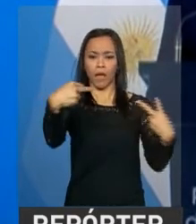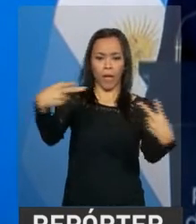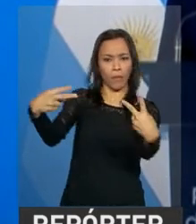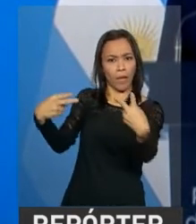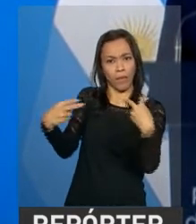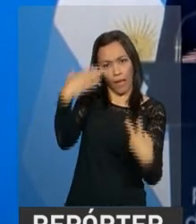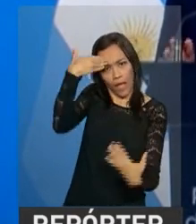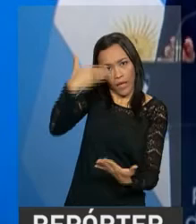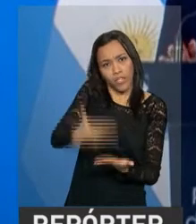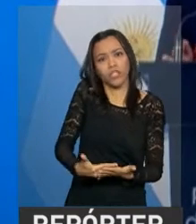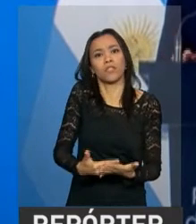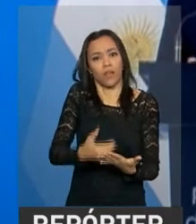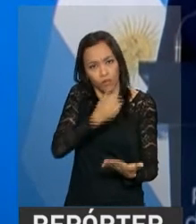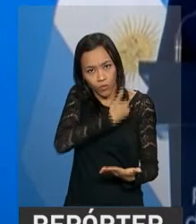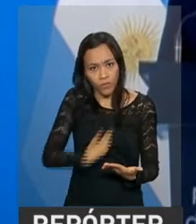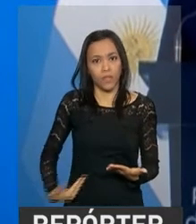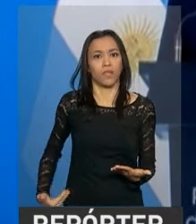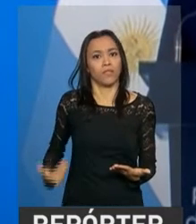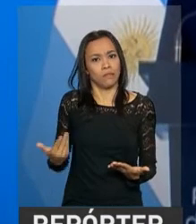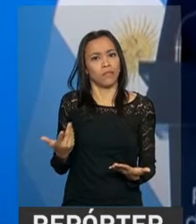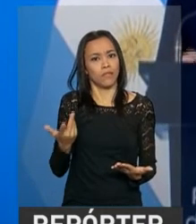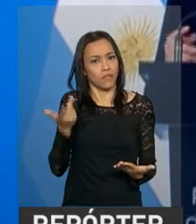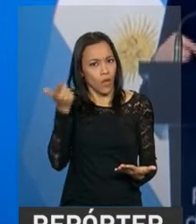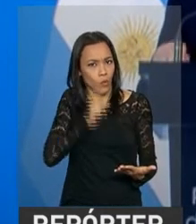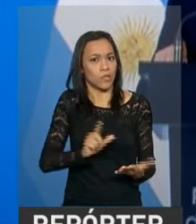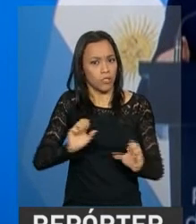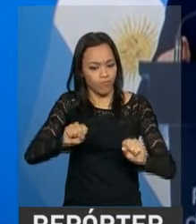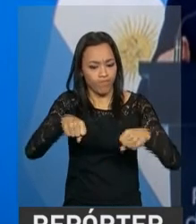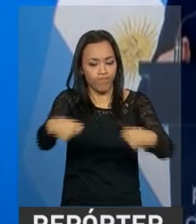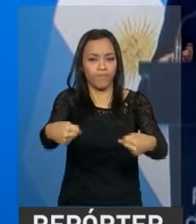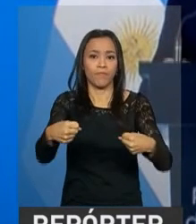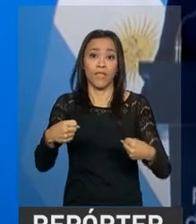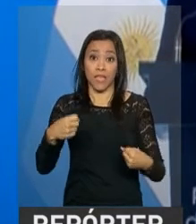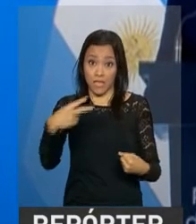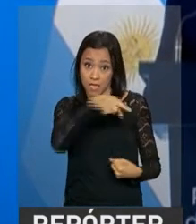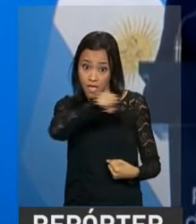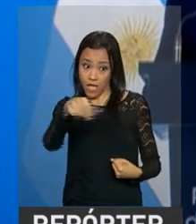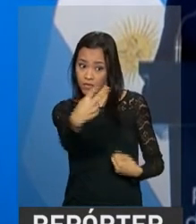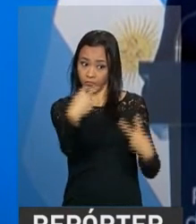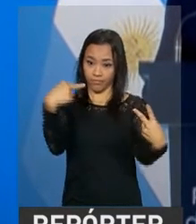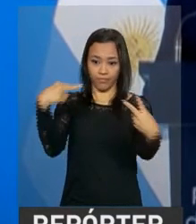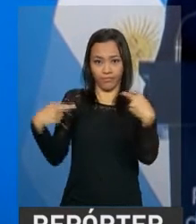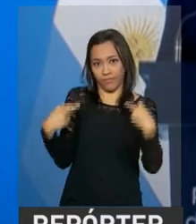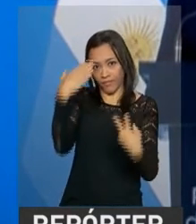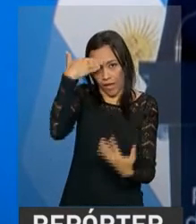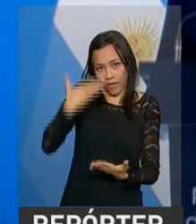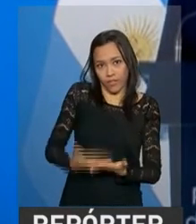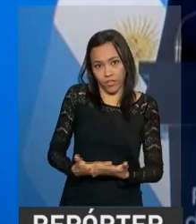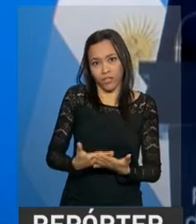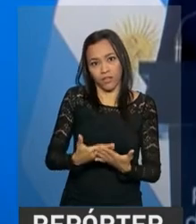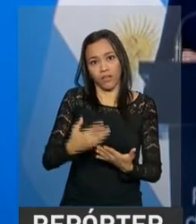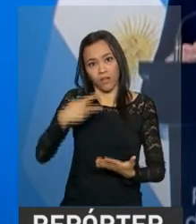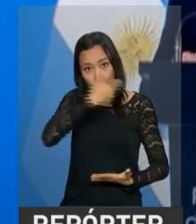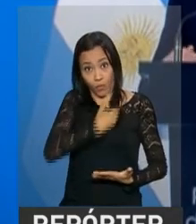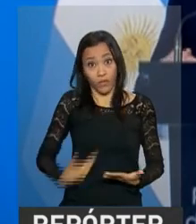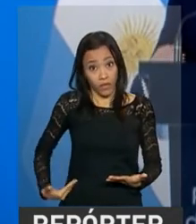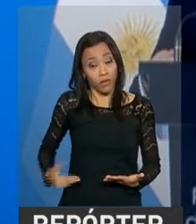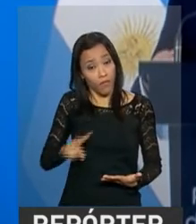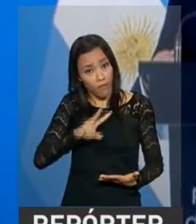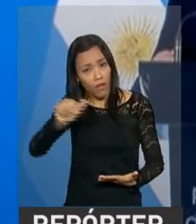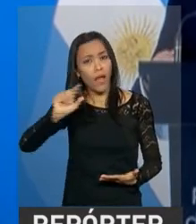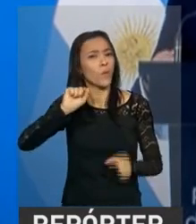às ações que o governo está tomando, e esta credibilidade geradora de confiança